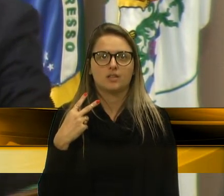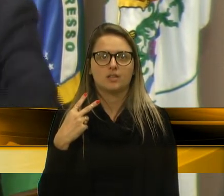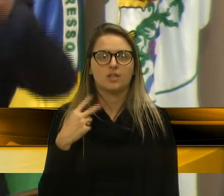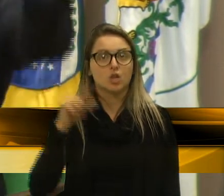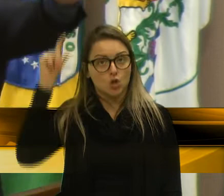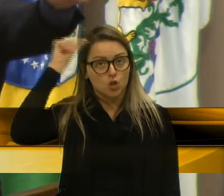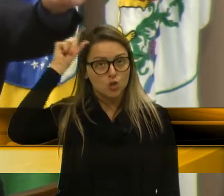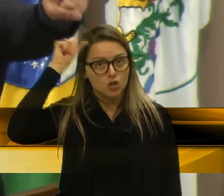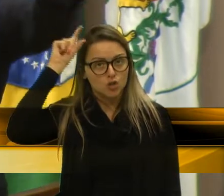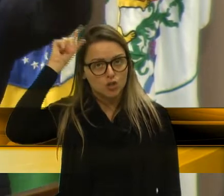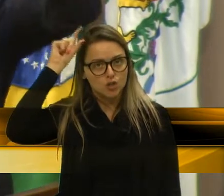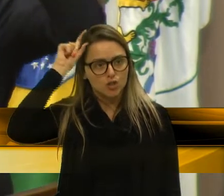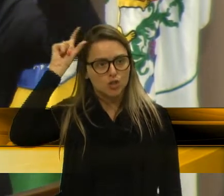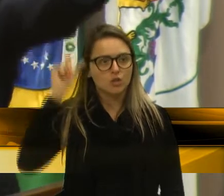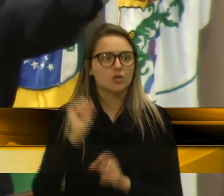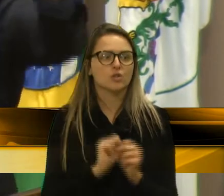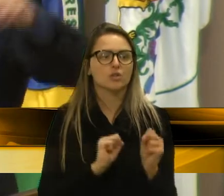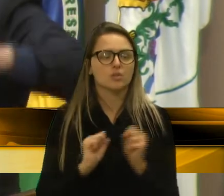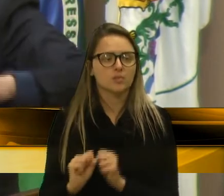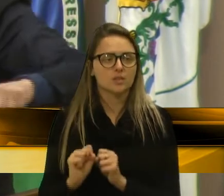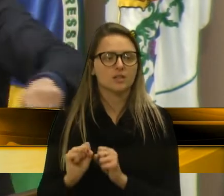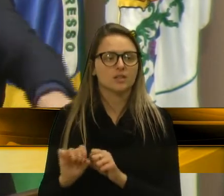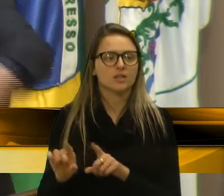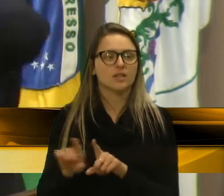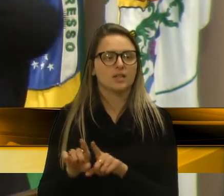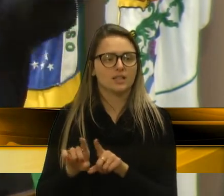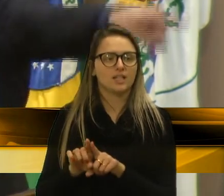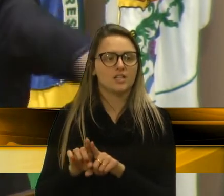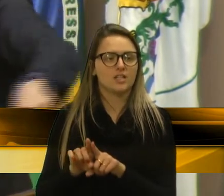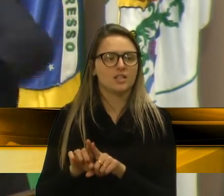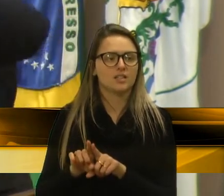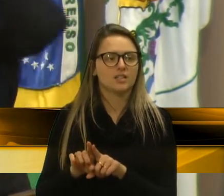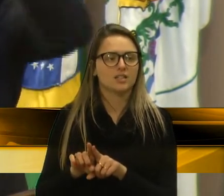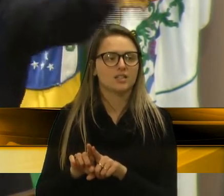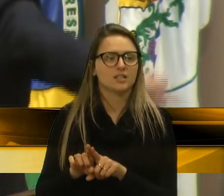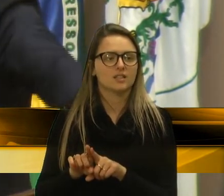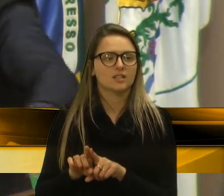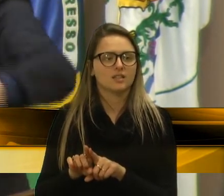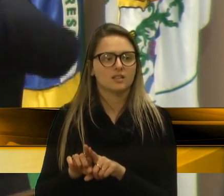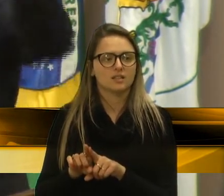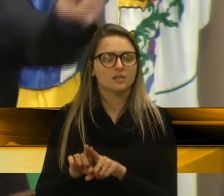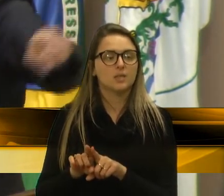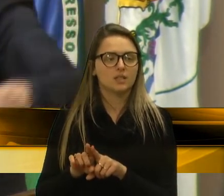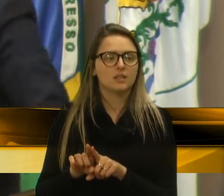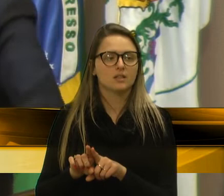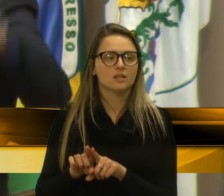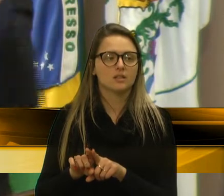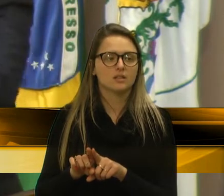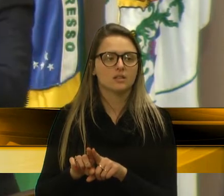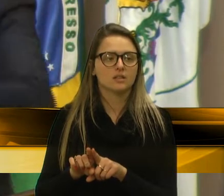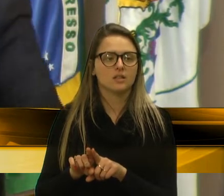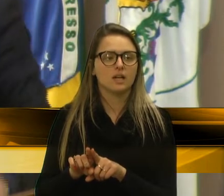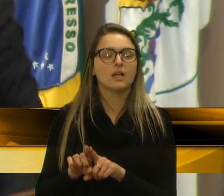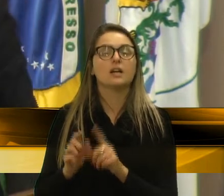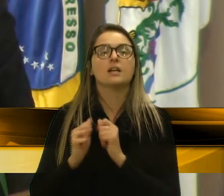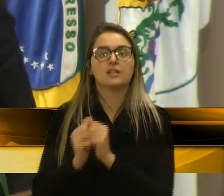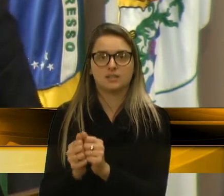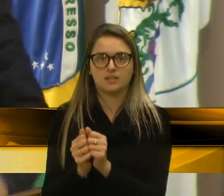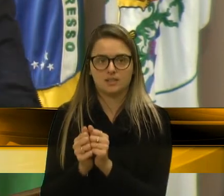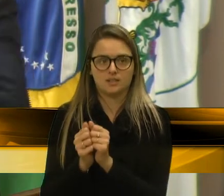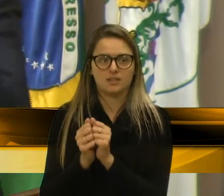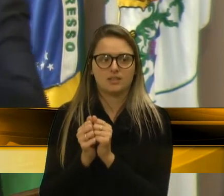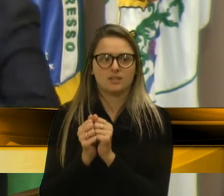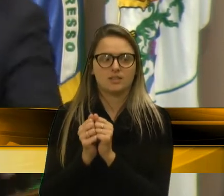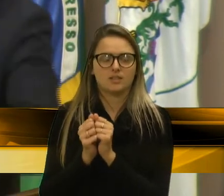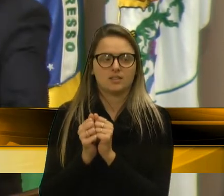Ele, no status do governo, ele é irmão do prefeito, ele é vice-prefeito, ele é primeiro-ministro, ele é todo poderoso, porque não tem partido naquele governo.